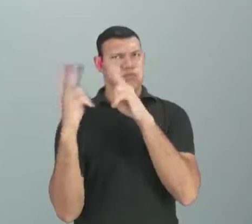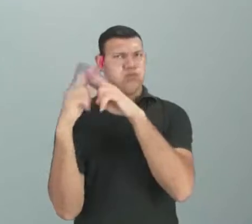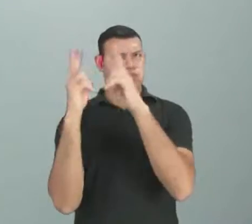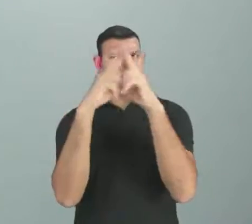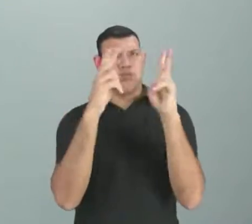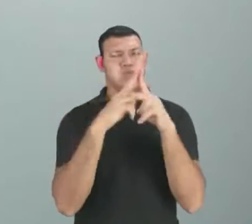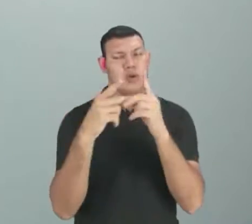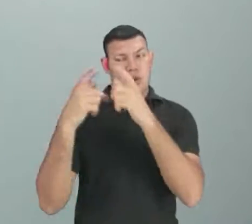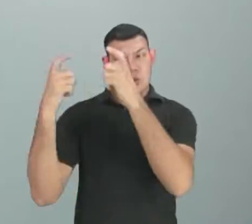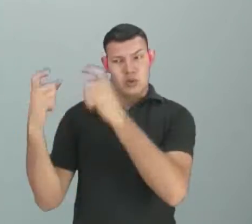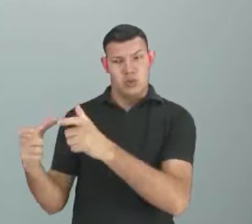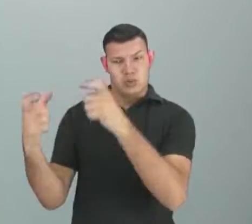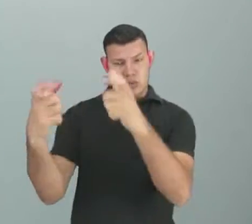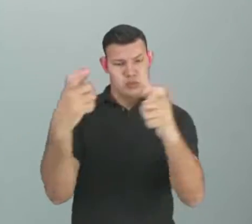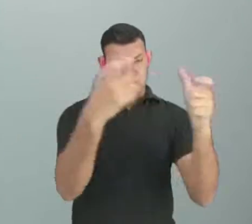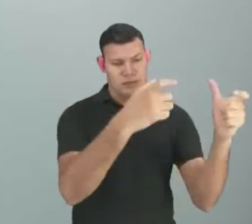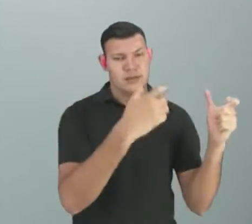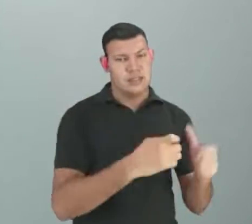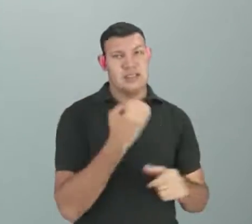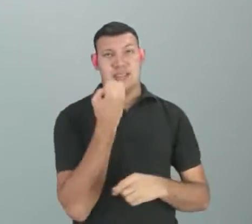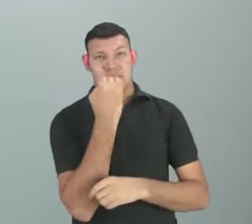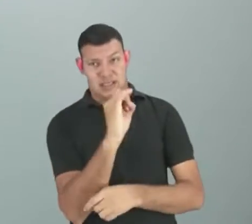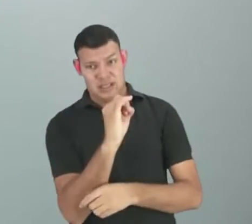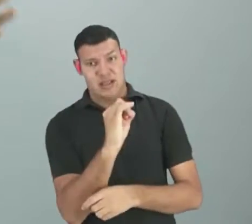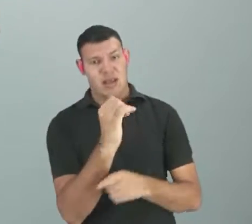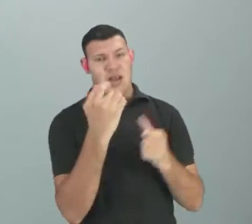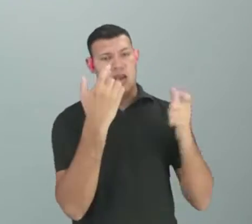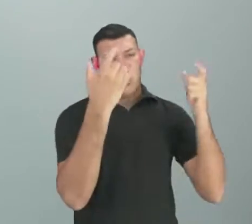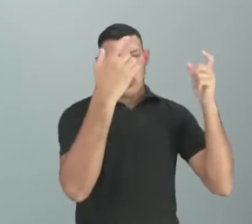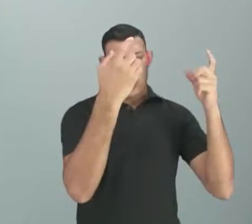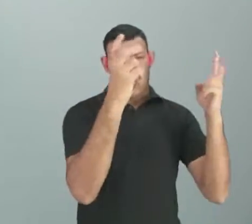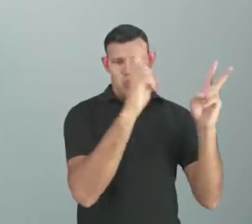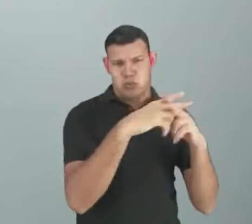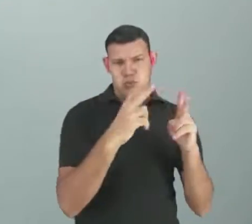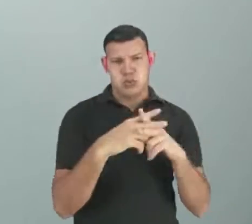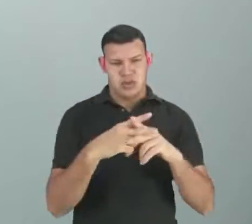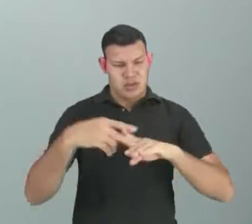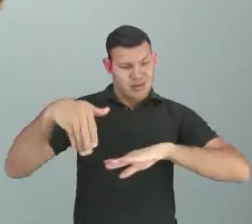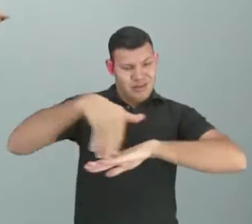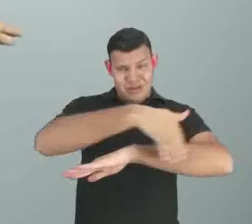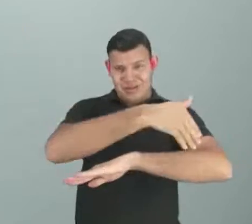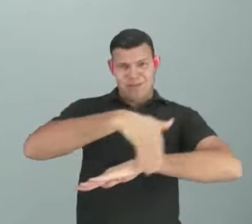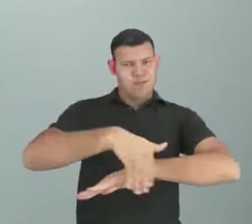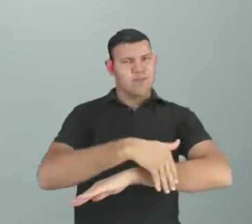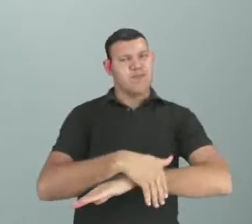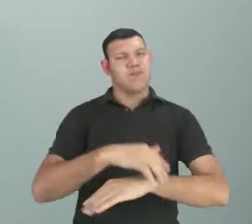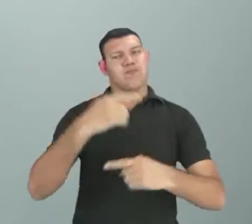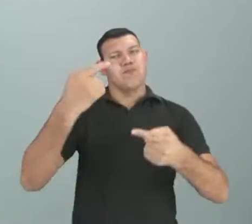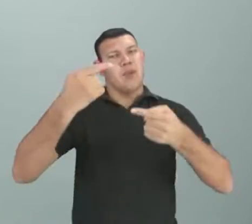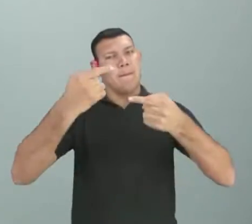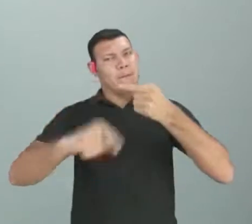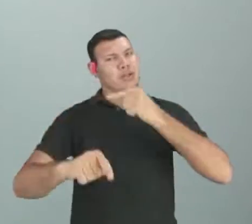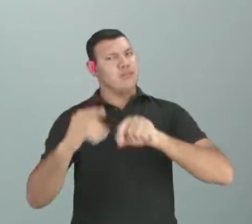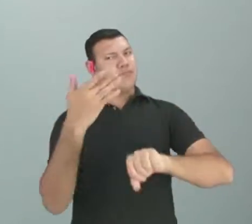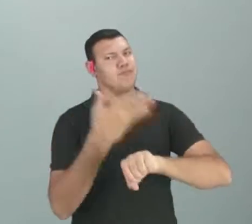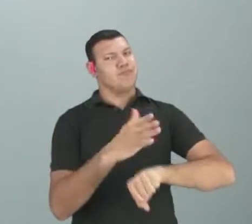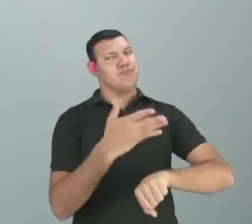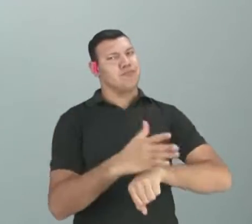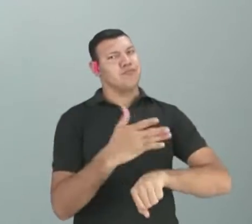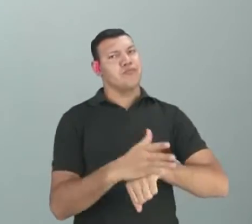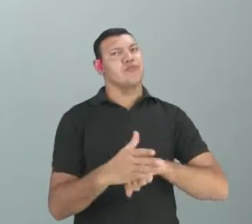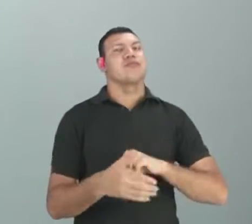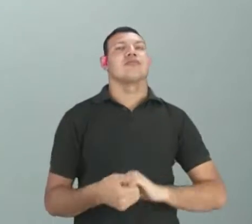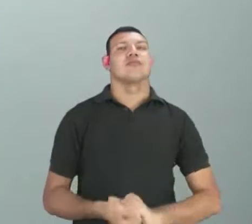do local de onde se treina, se o atleta briga na rua, ele nem pode mais voltar a treinar dentro